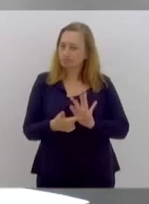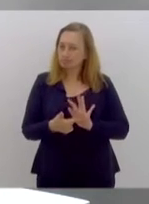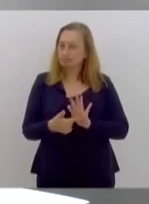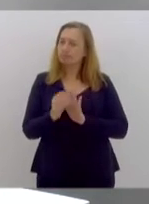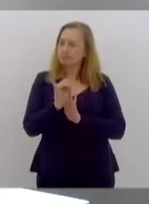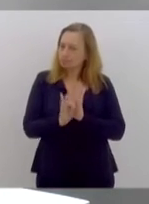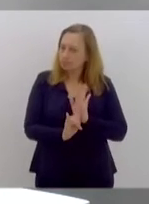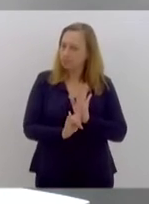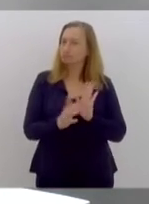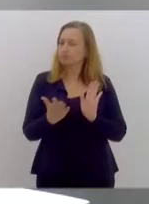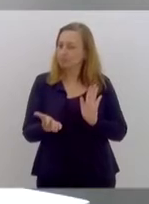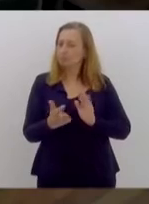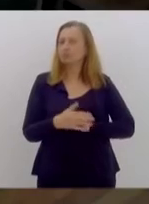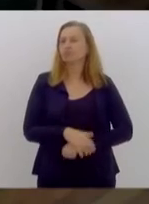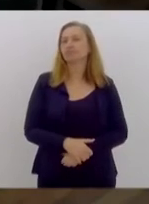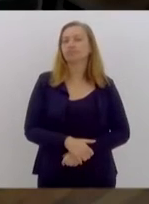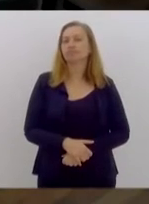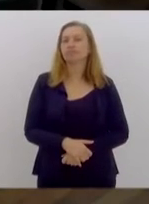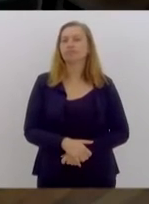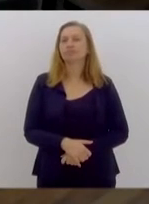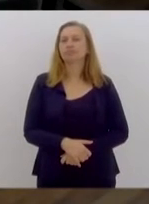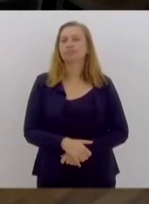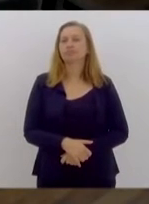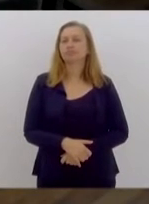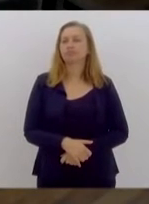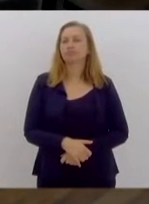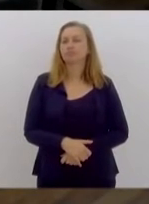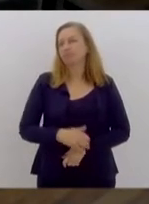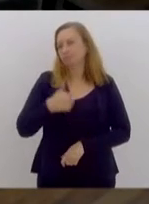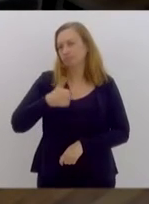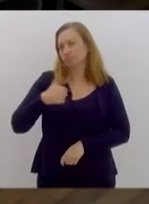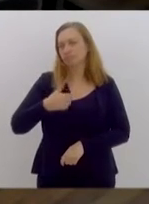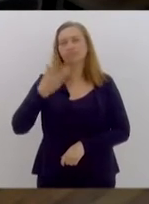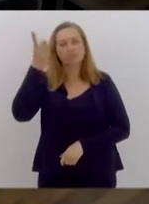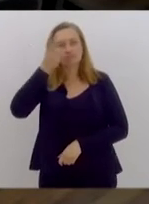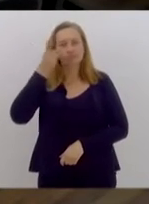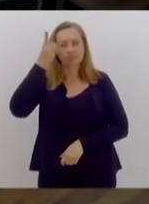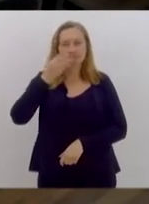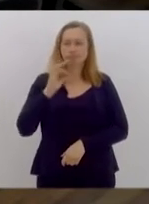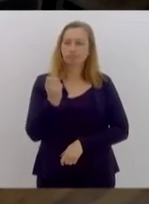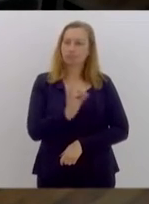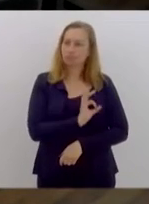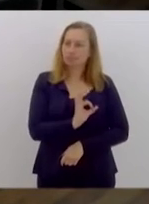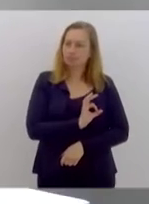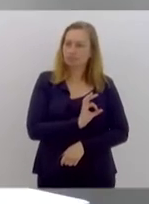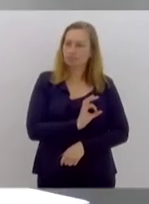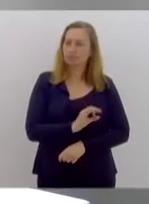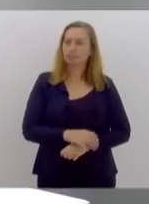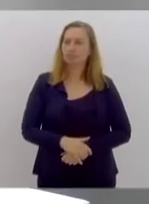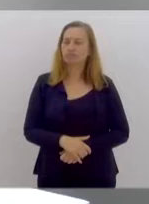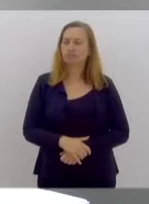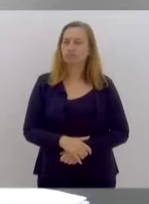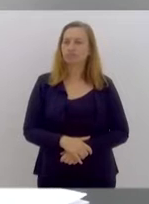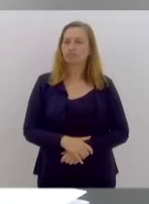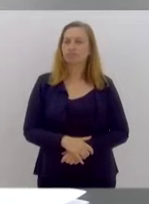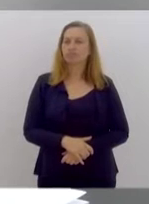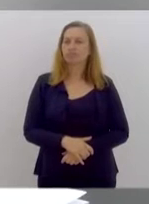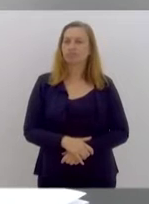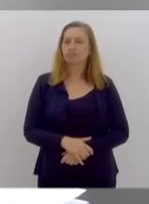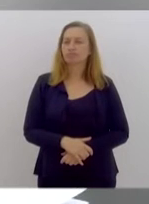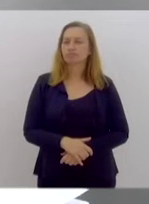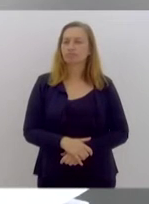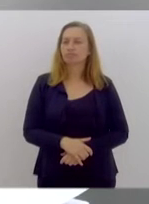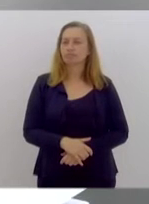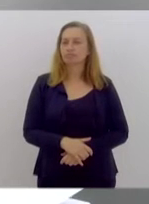nós sistematizamos né Eu acho que a primeira delas Deputado matar Rocha foi levaram o governo a sair da inércia em que se encontrava sobre tema